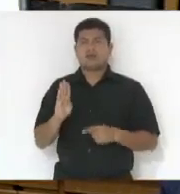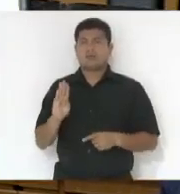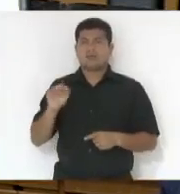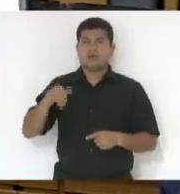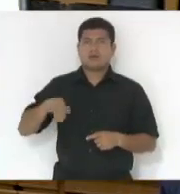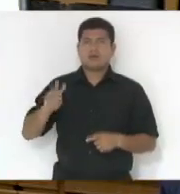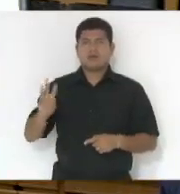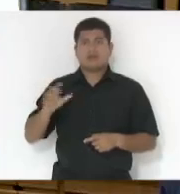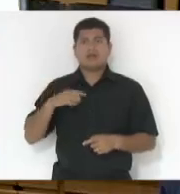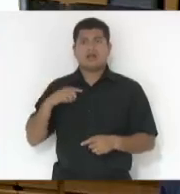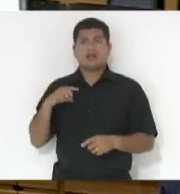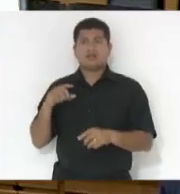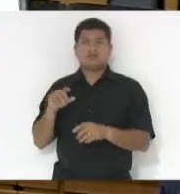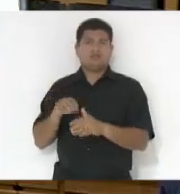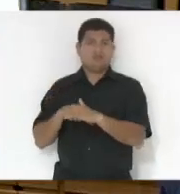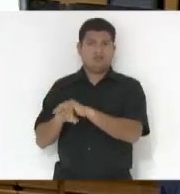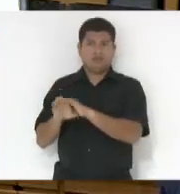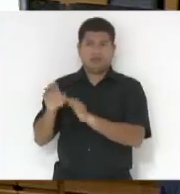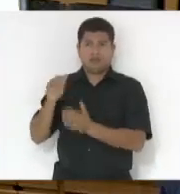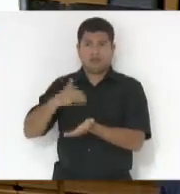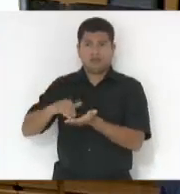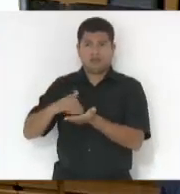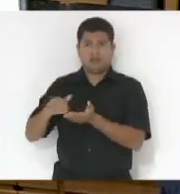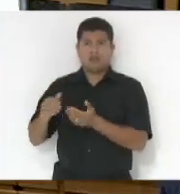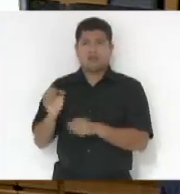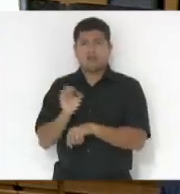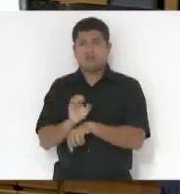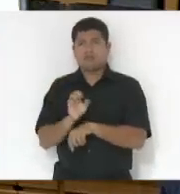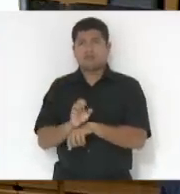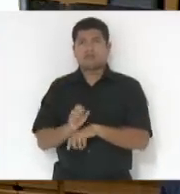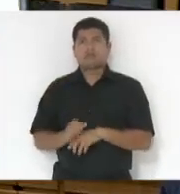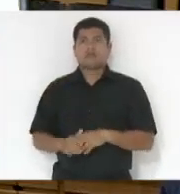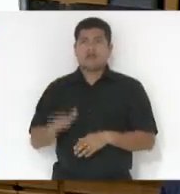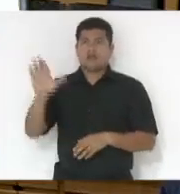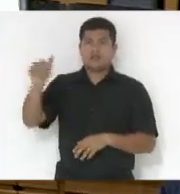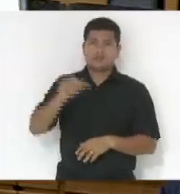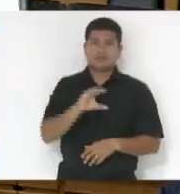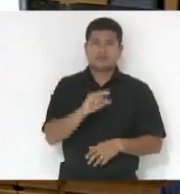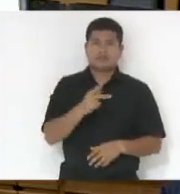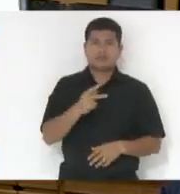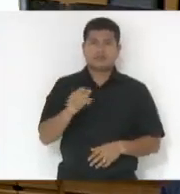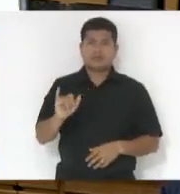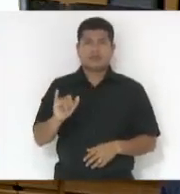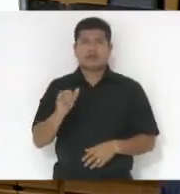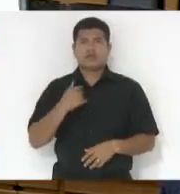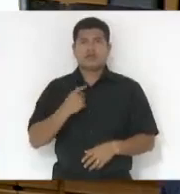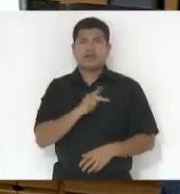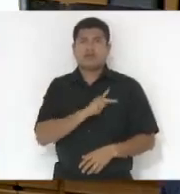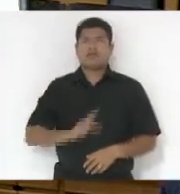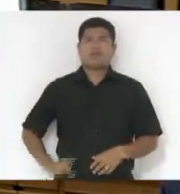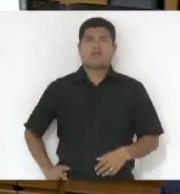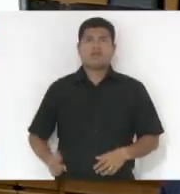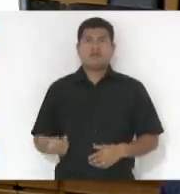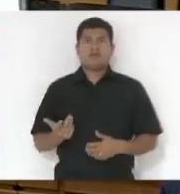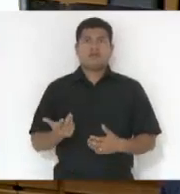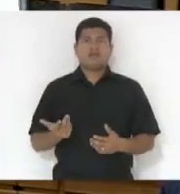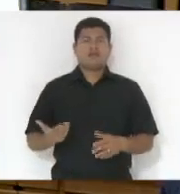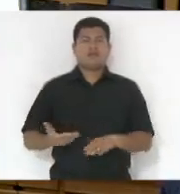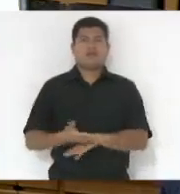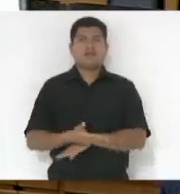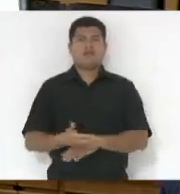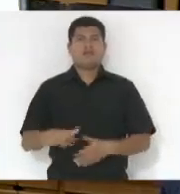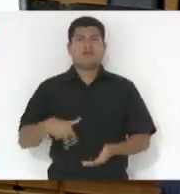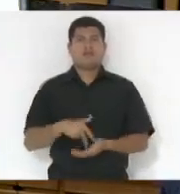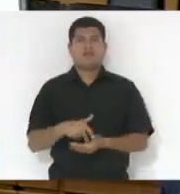na Secretaria de Estado. Agora você vai lá chamar aqui numa CPI um presidente da BMW para vir cá explicar os incentivos dele? Ele